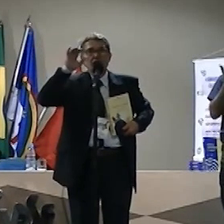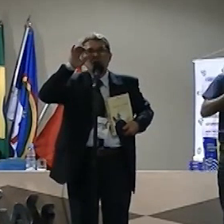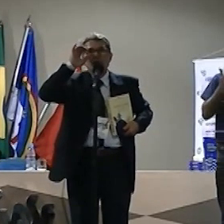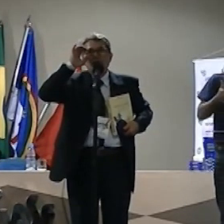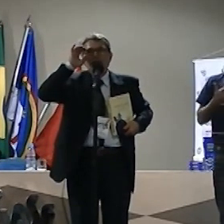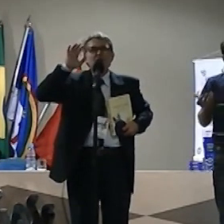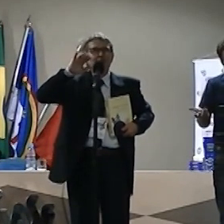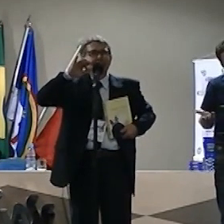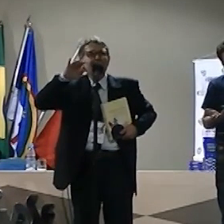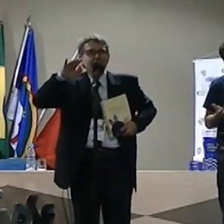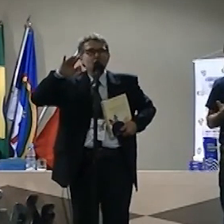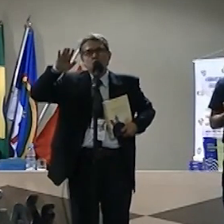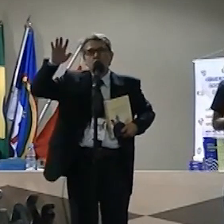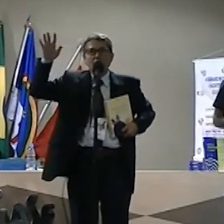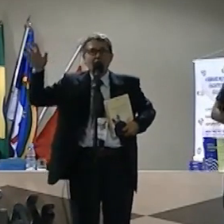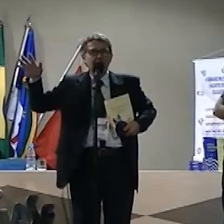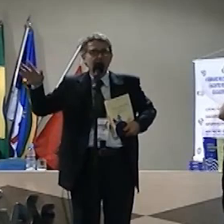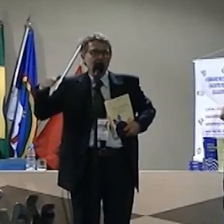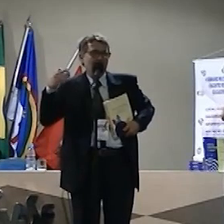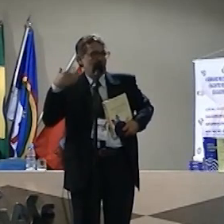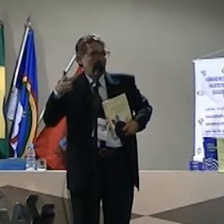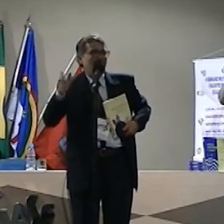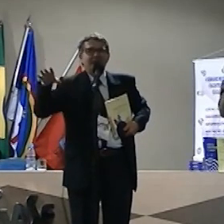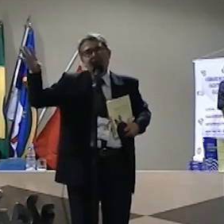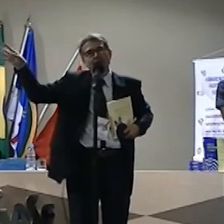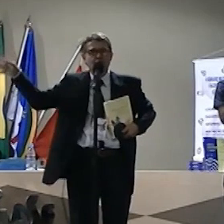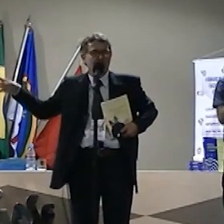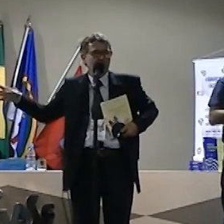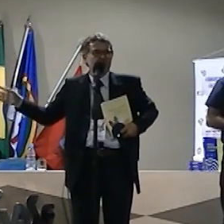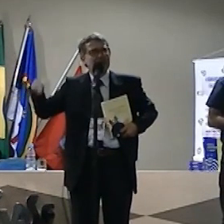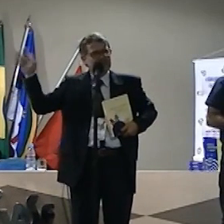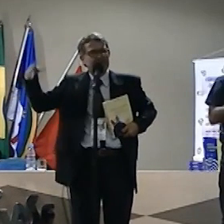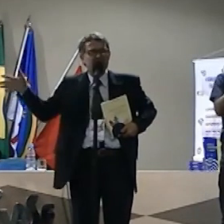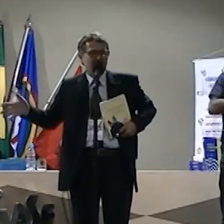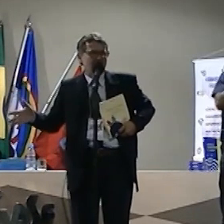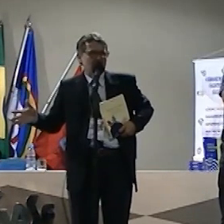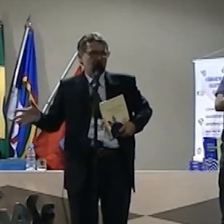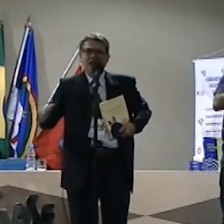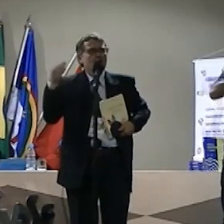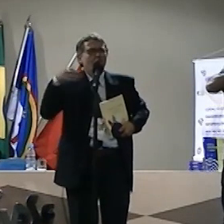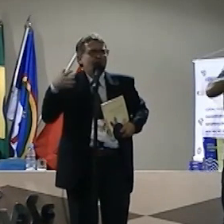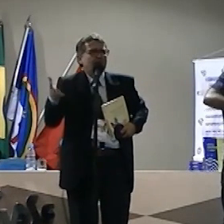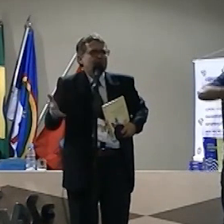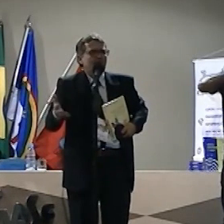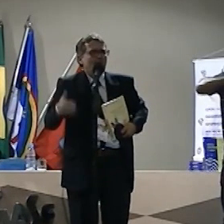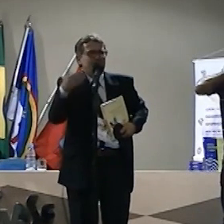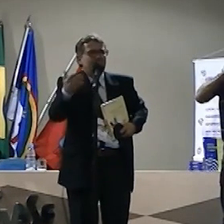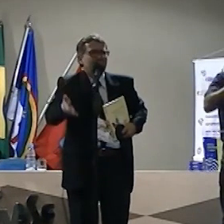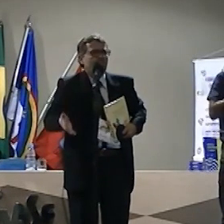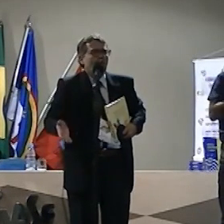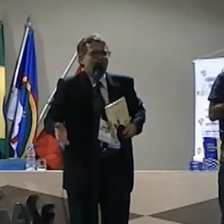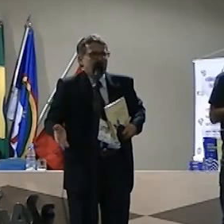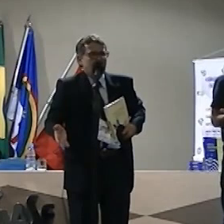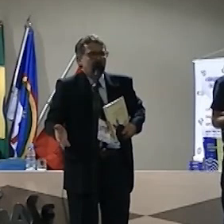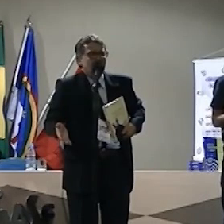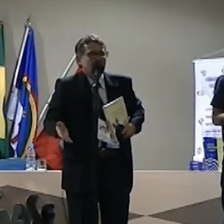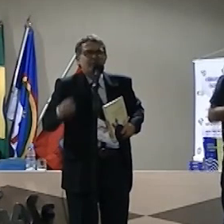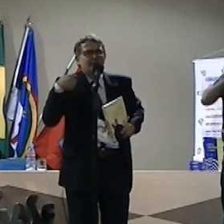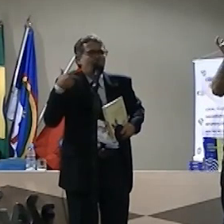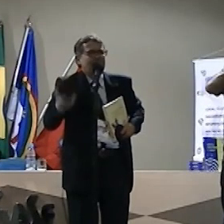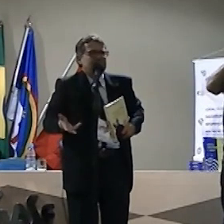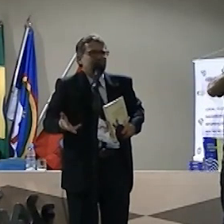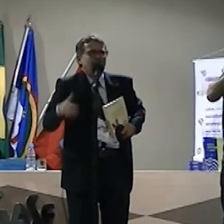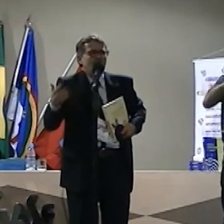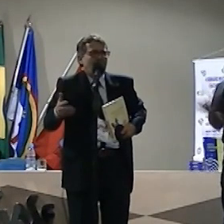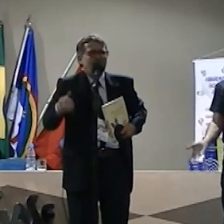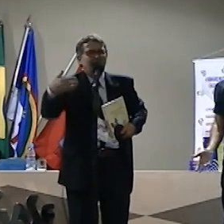ouvinte. A língua materna do surdo é a Libras. Mentira, mas está lá nos livros. E eles insistem em mentir. Não vai poder ser nunca se a mãe for ouvinte. Se a mãe